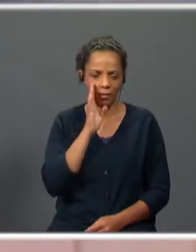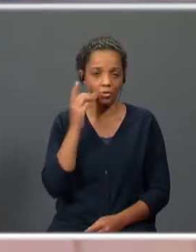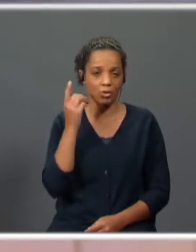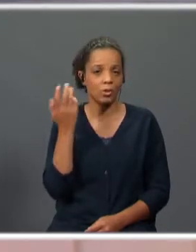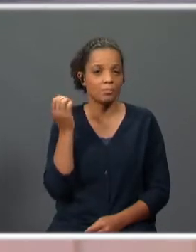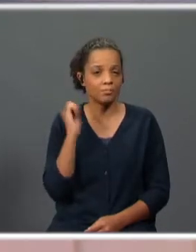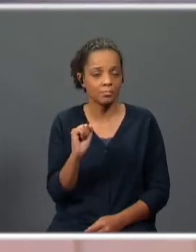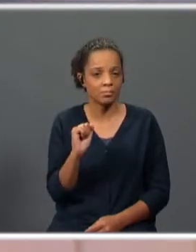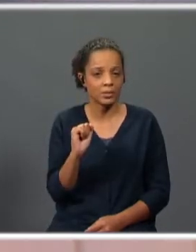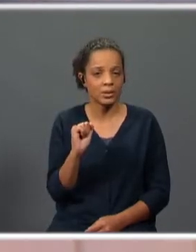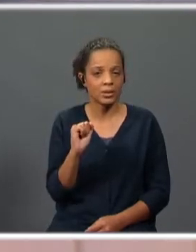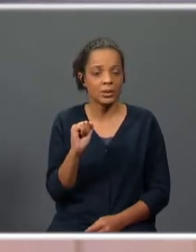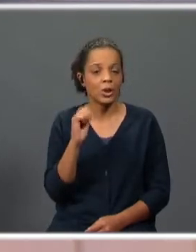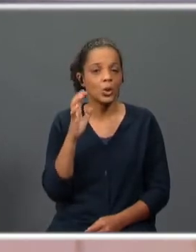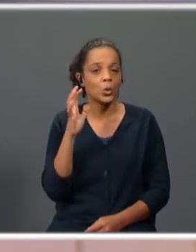som Q.